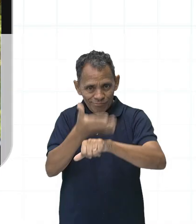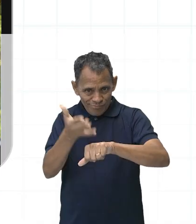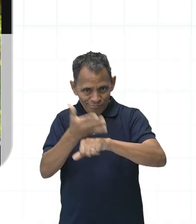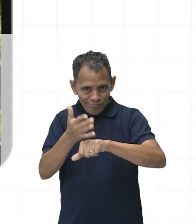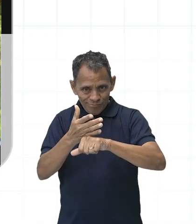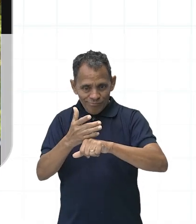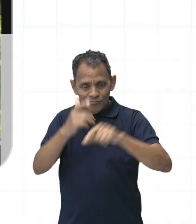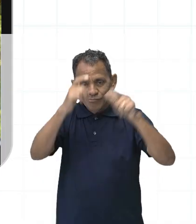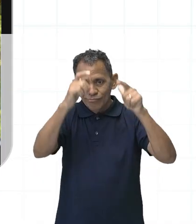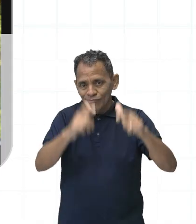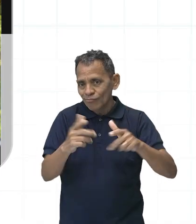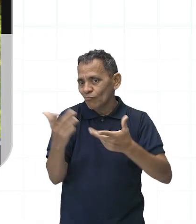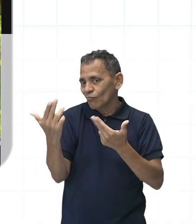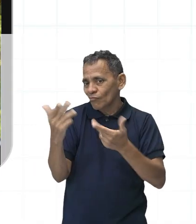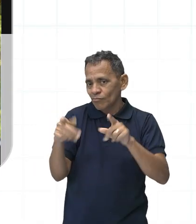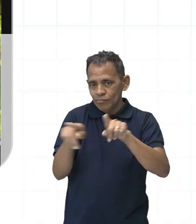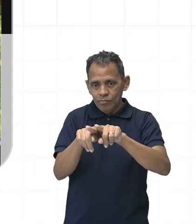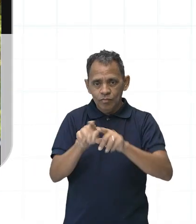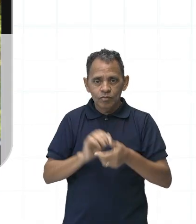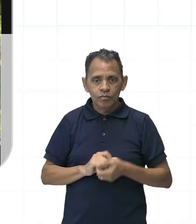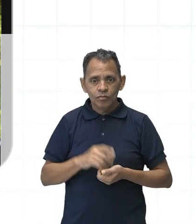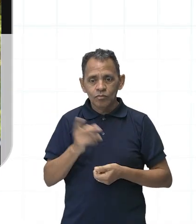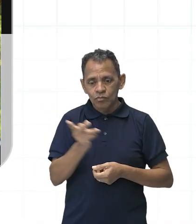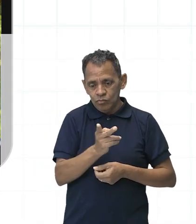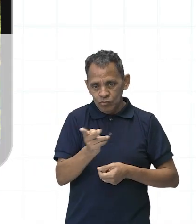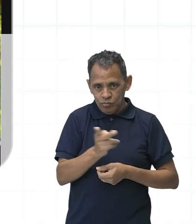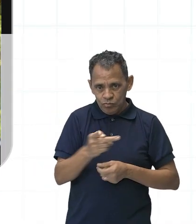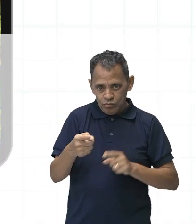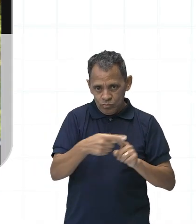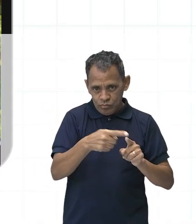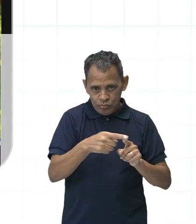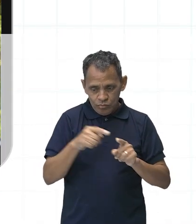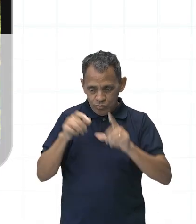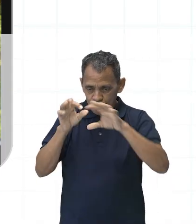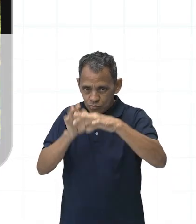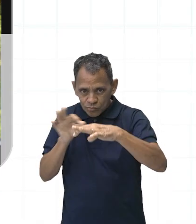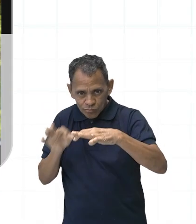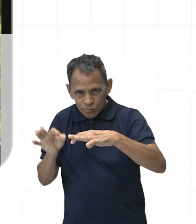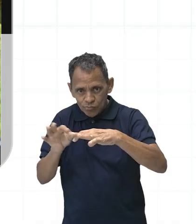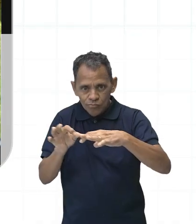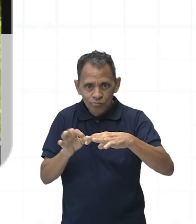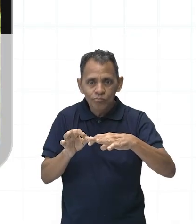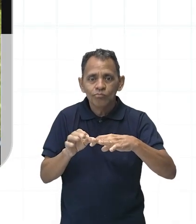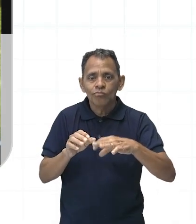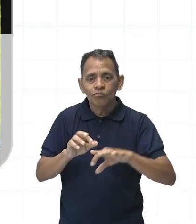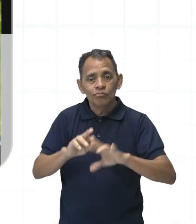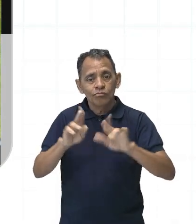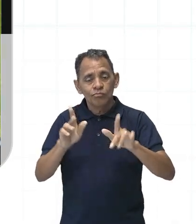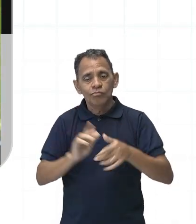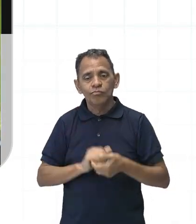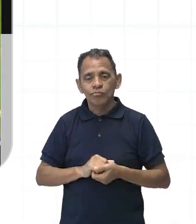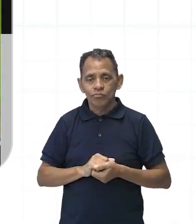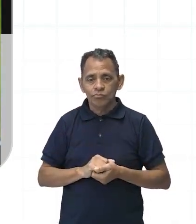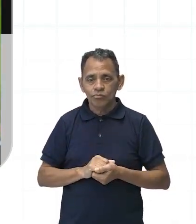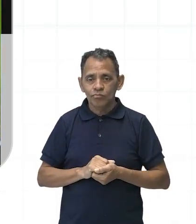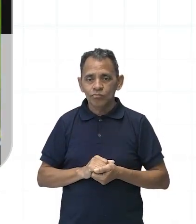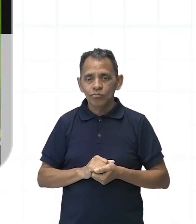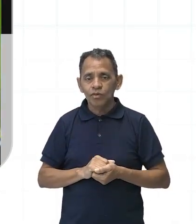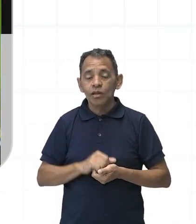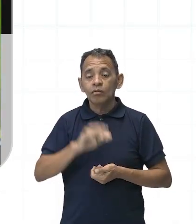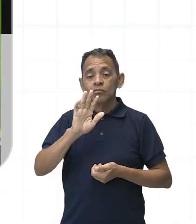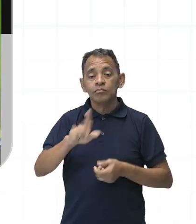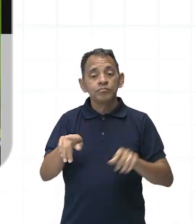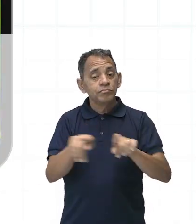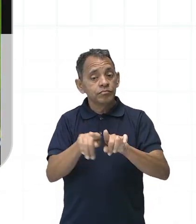tá, com 2 cultivos diferentes e uma parte de pecuária, mas também podemos